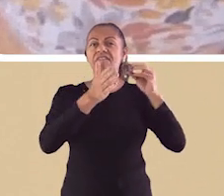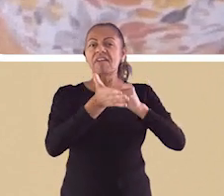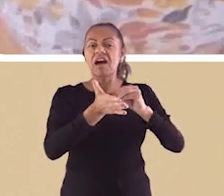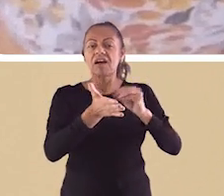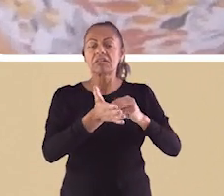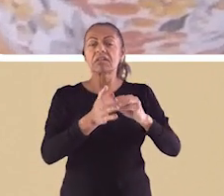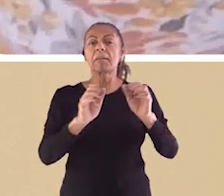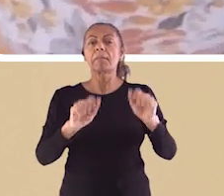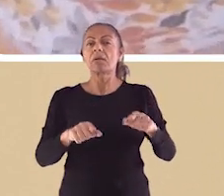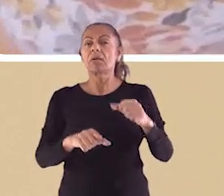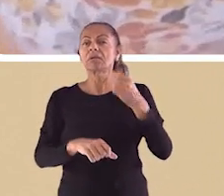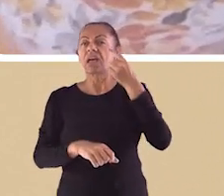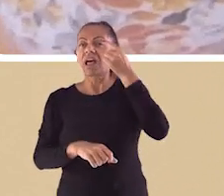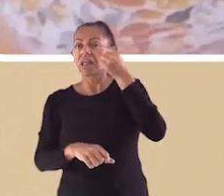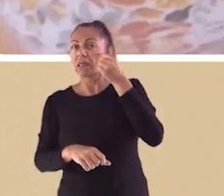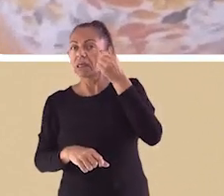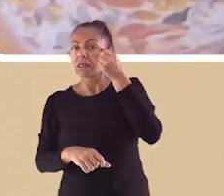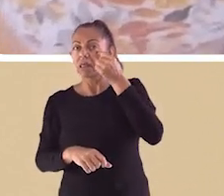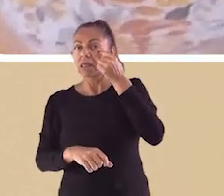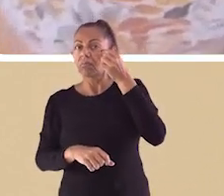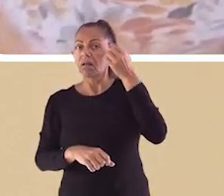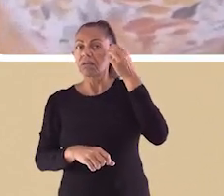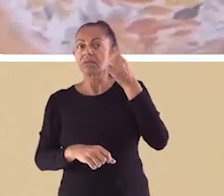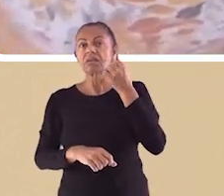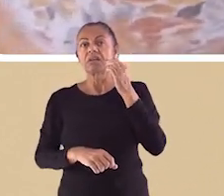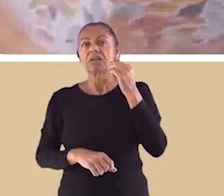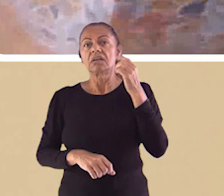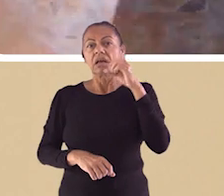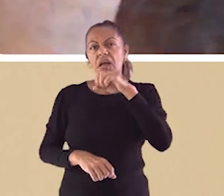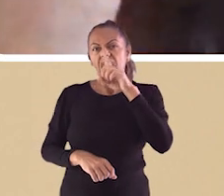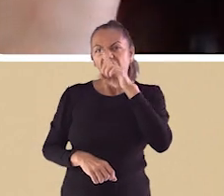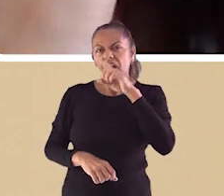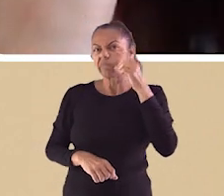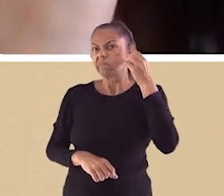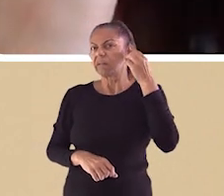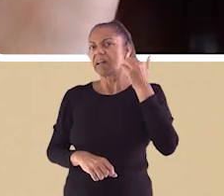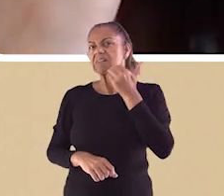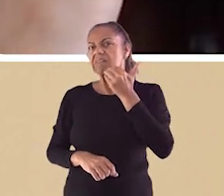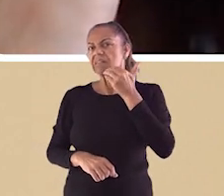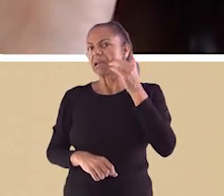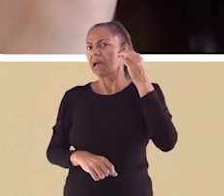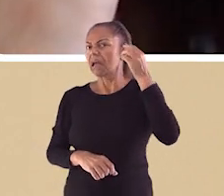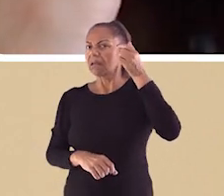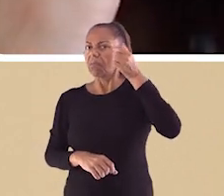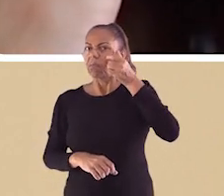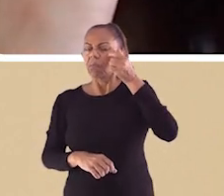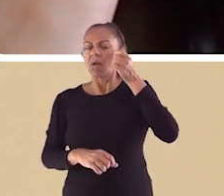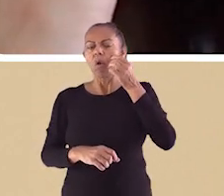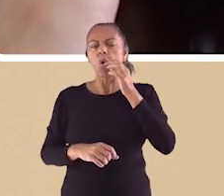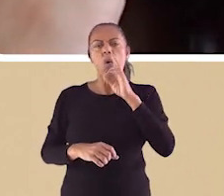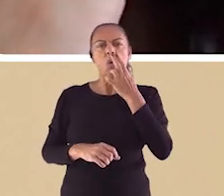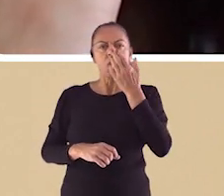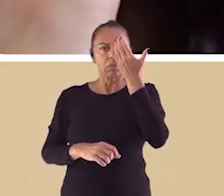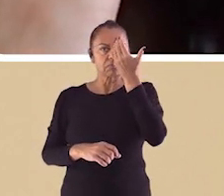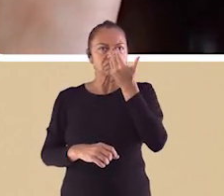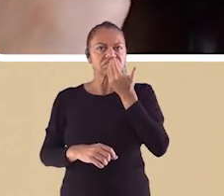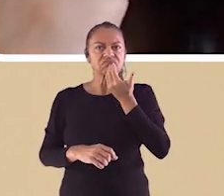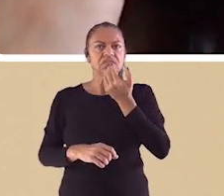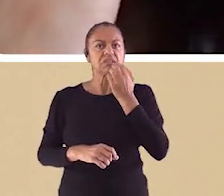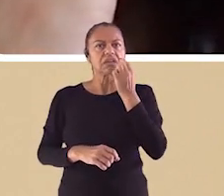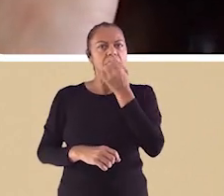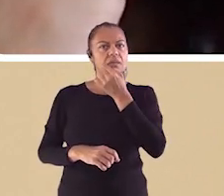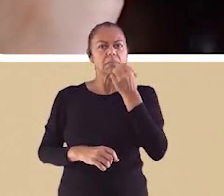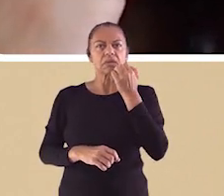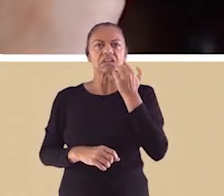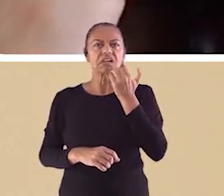está sendo bem oxigenado. Por exemplo, a pessoa pode ficar com a pálpebra mais caída de um dos lados do rosto,